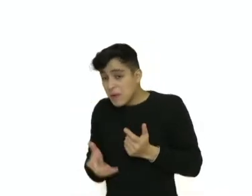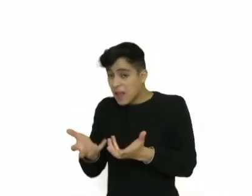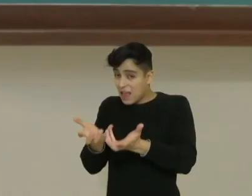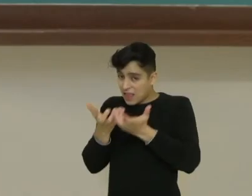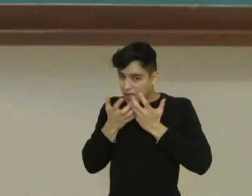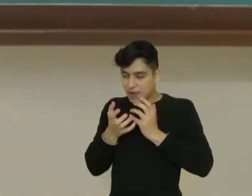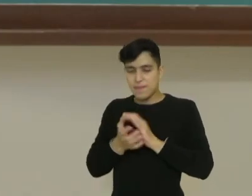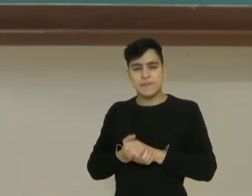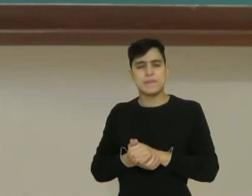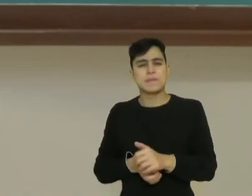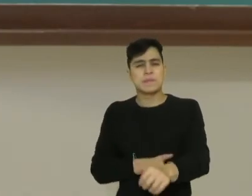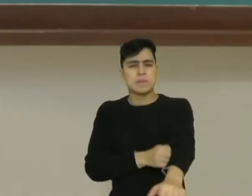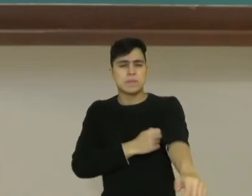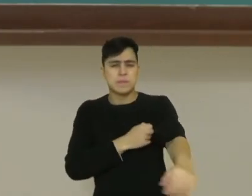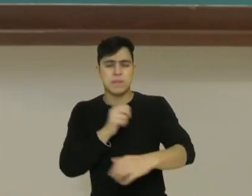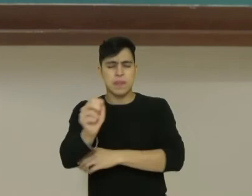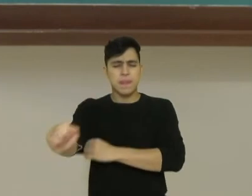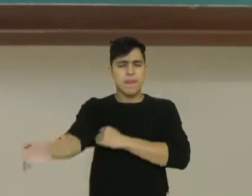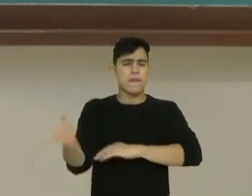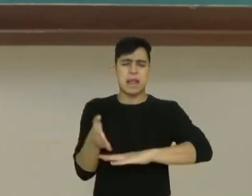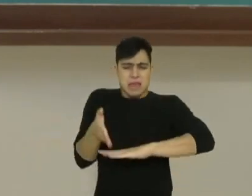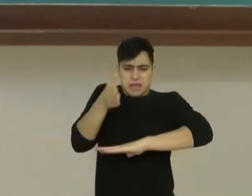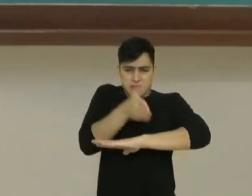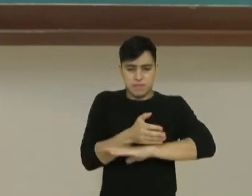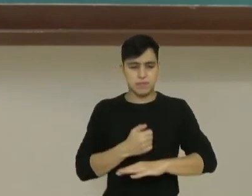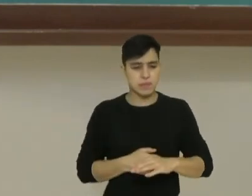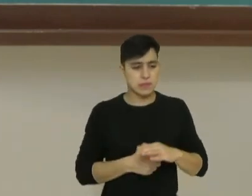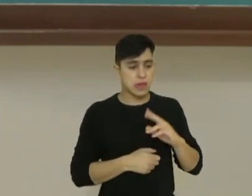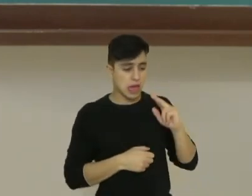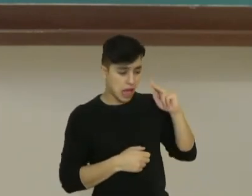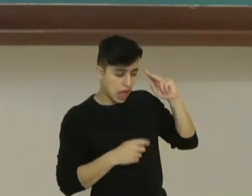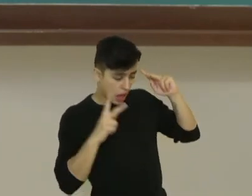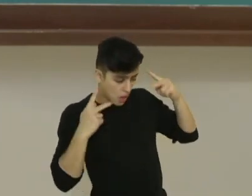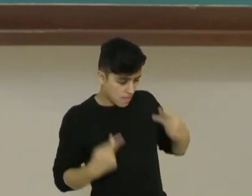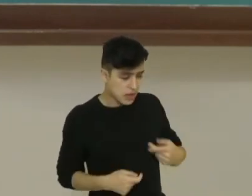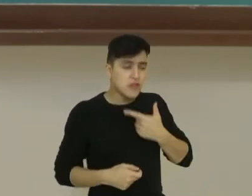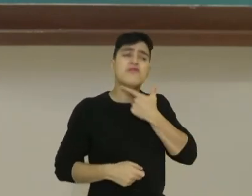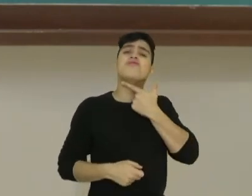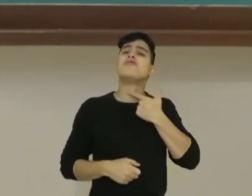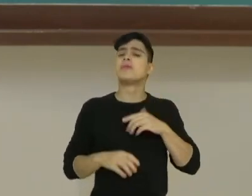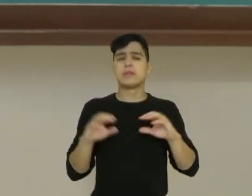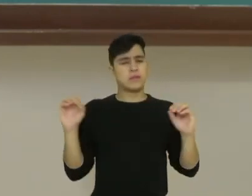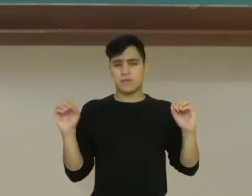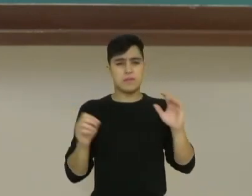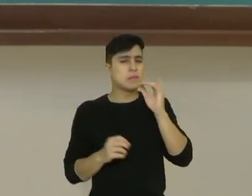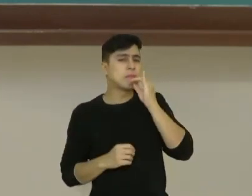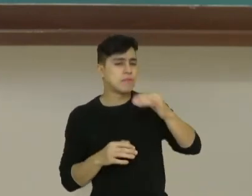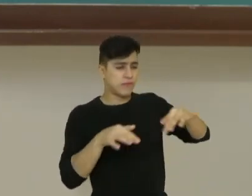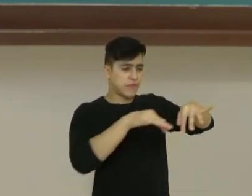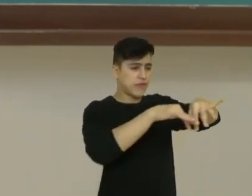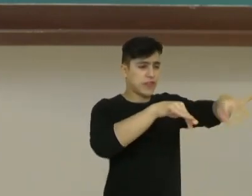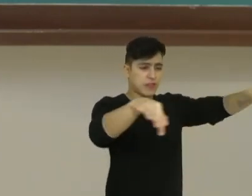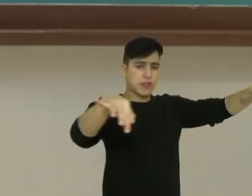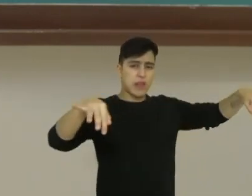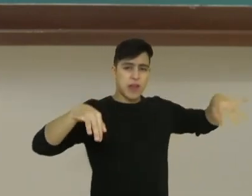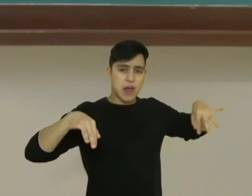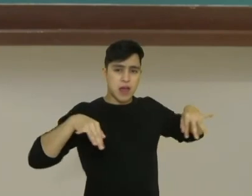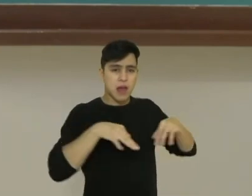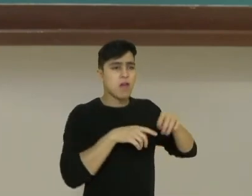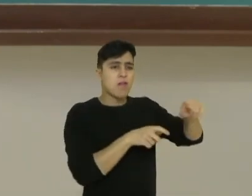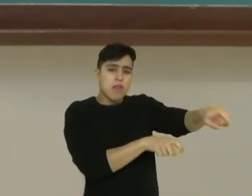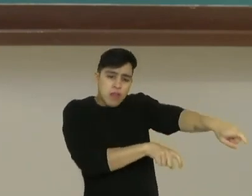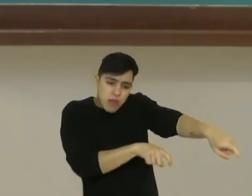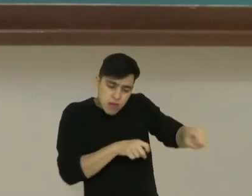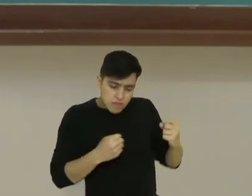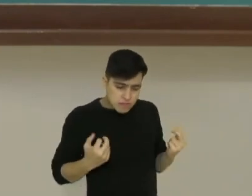Então perceba que antes o homem não tinha vontade, né? Vamos pensar lá no período feudal, vivia no campo, trabalhava no campo,